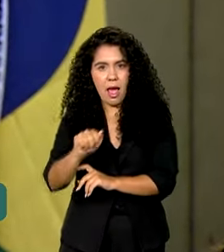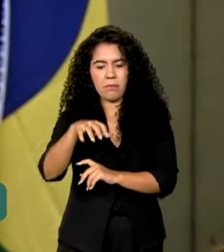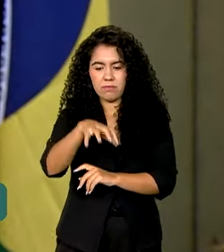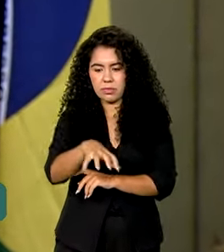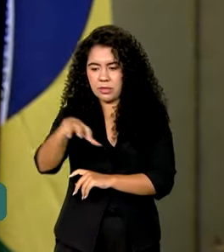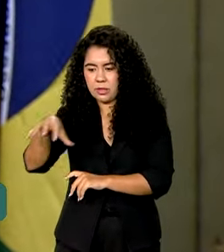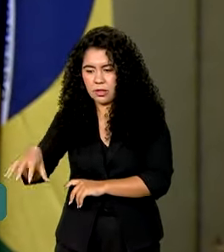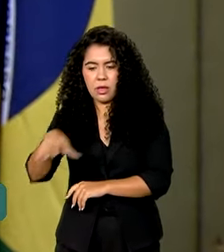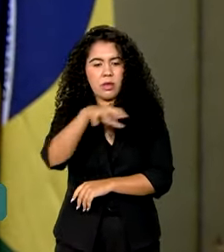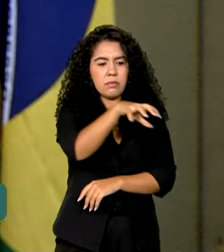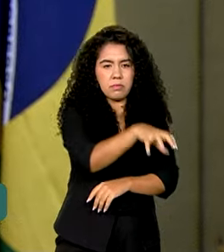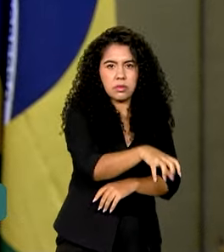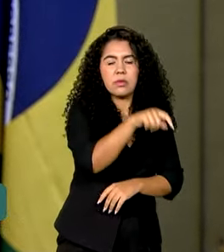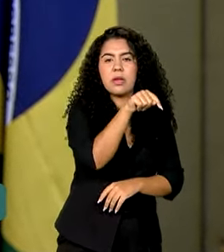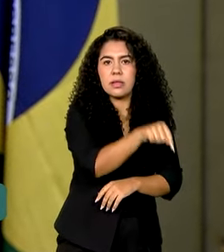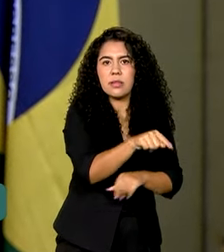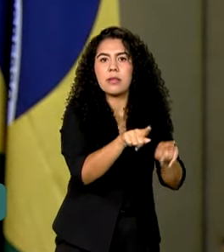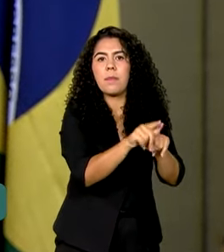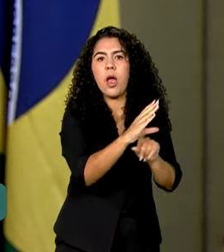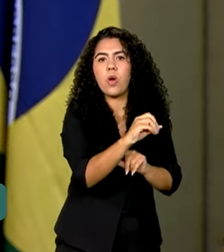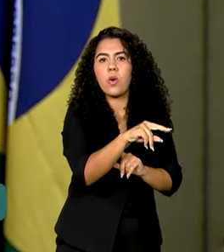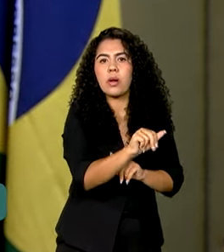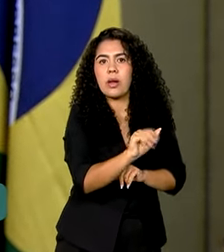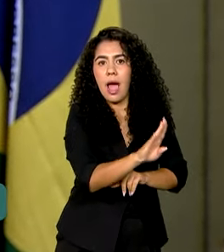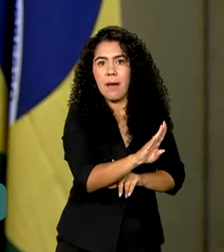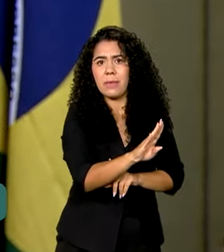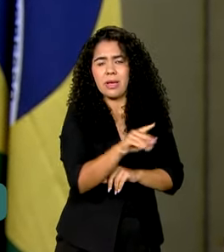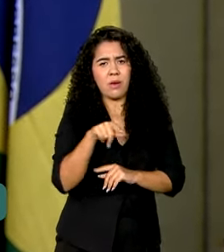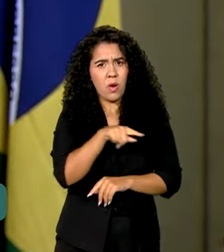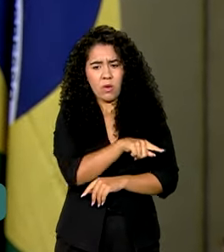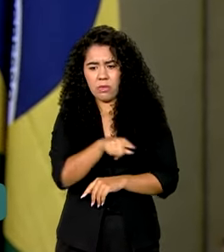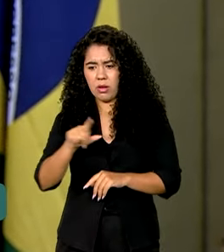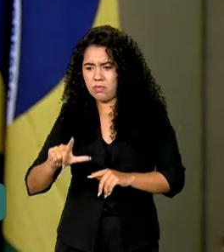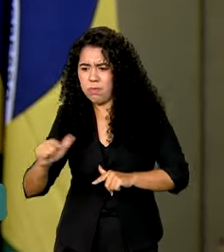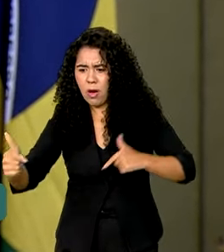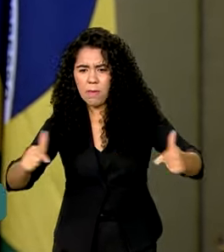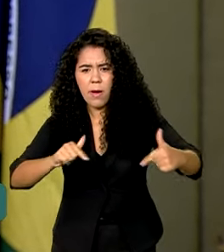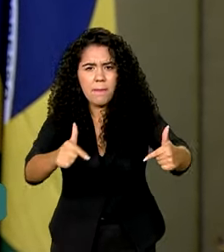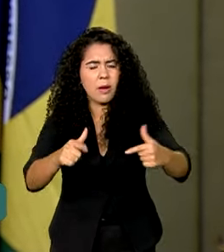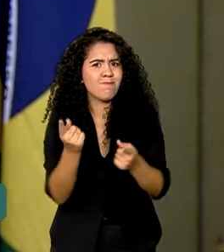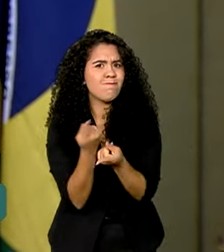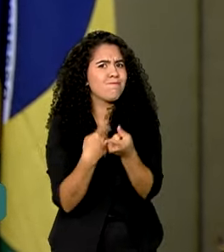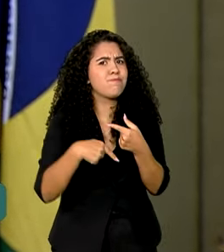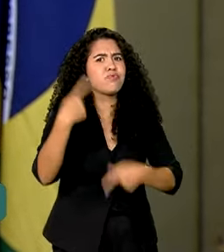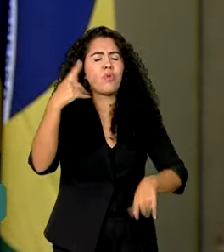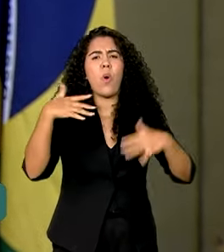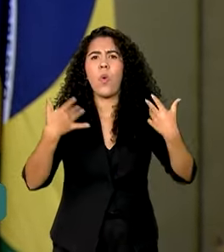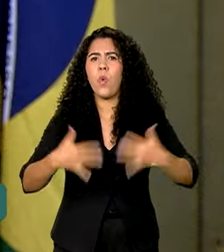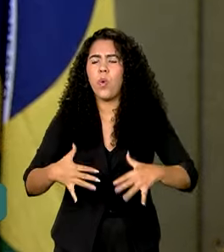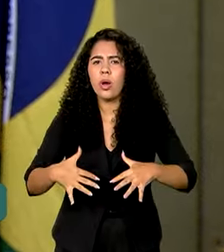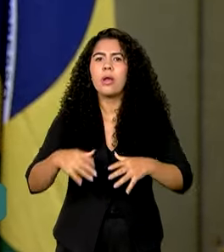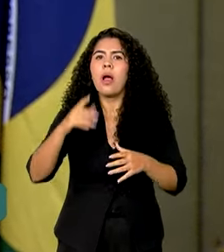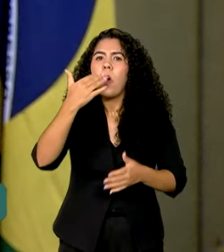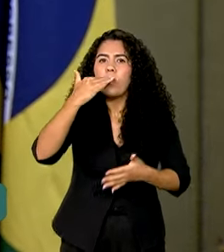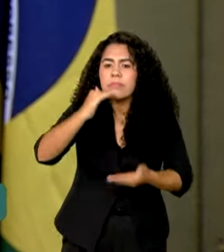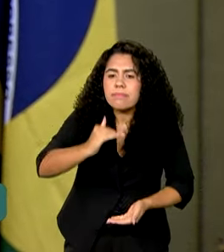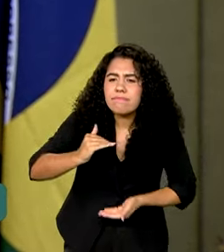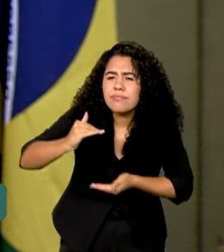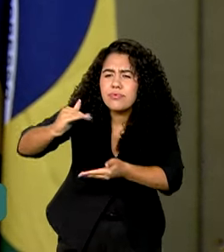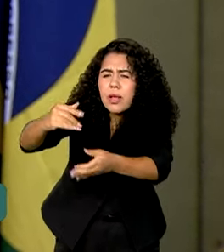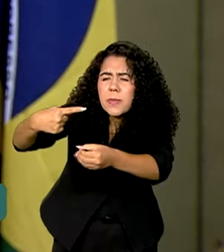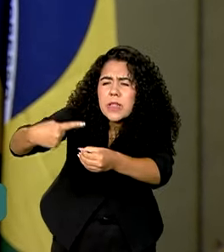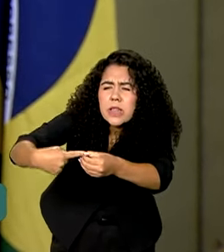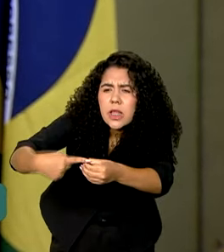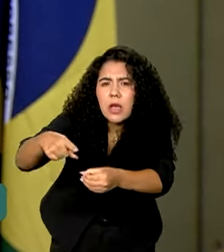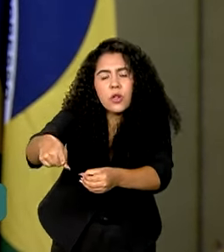Esse programa é muito virtuoso, porque ele chega no interior do país e aquele agricultor vai ter a certeza que ele